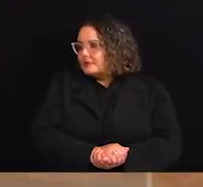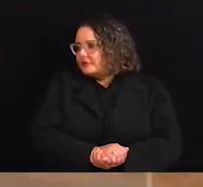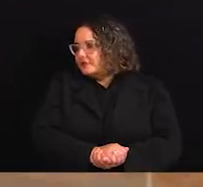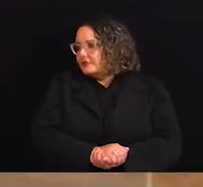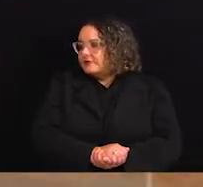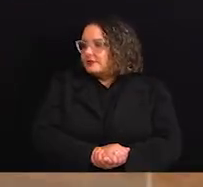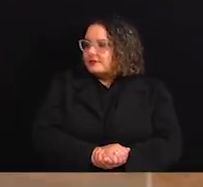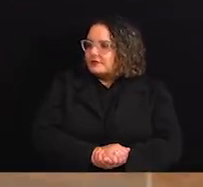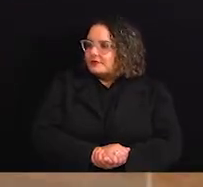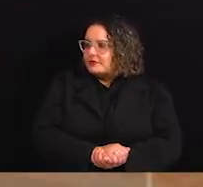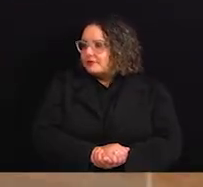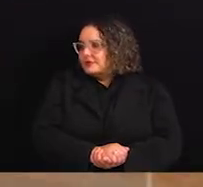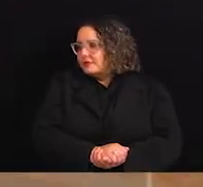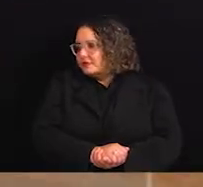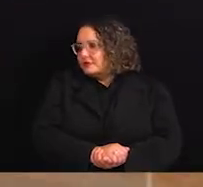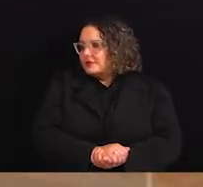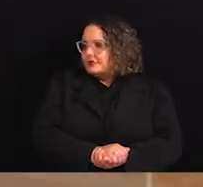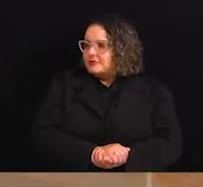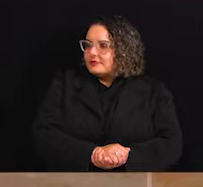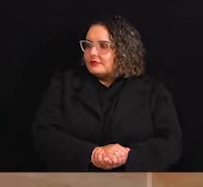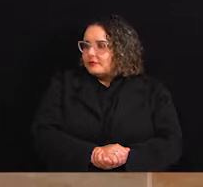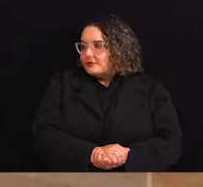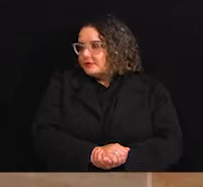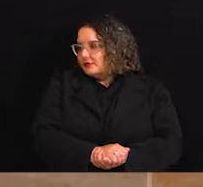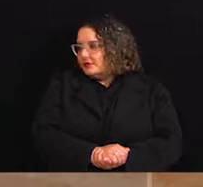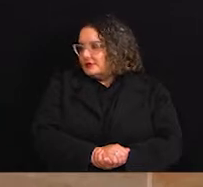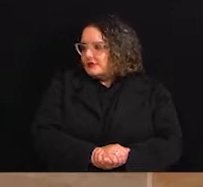e 200 gramas de catupiry.